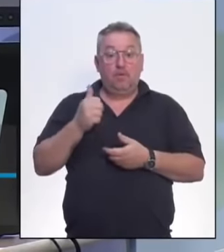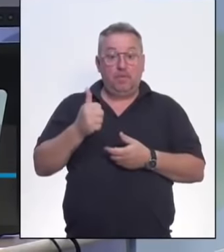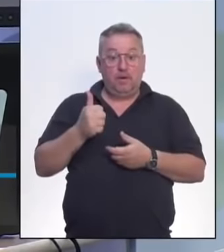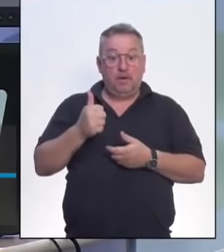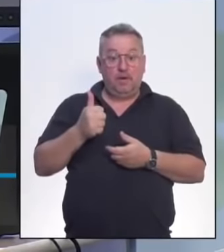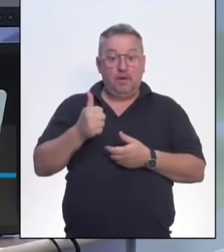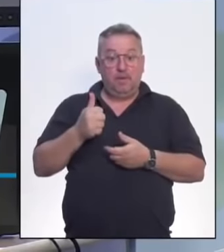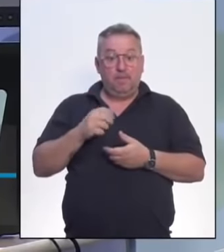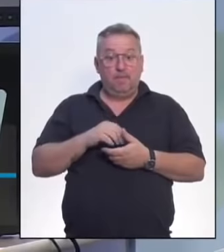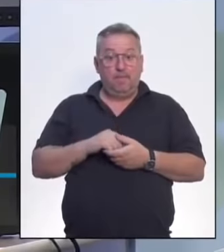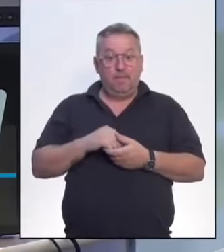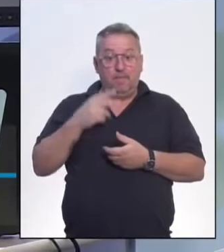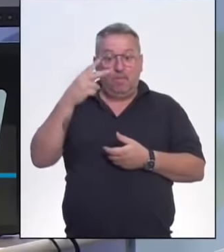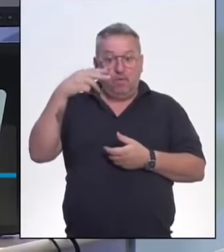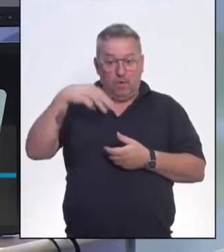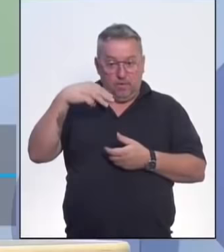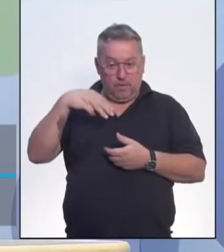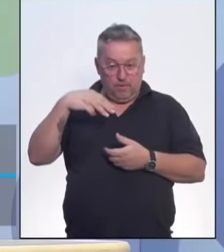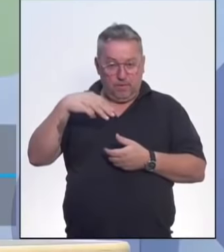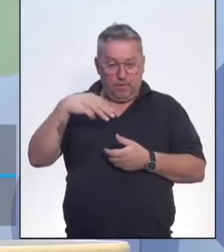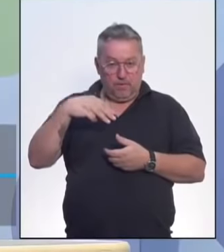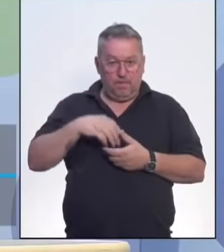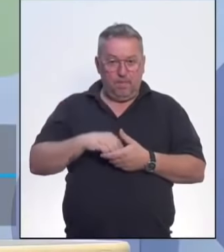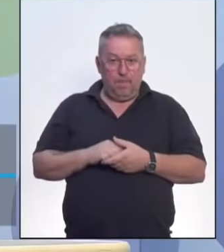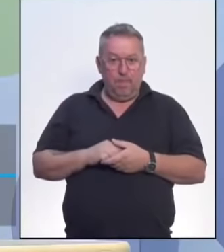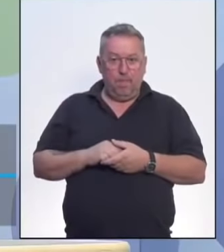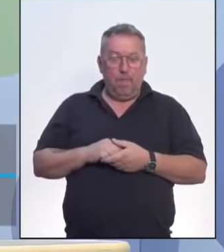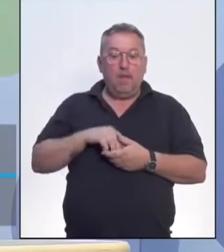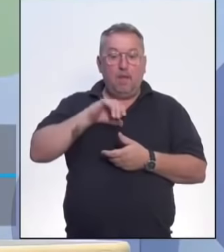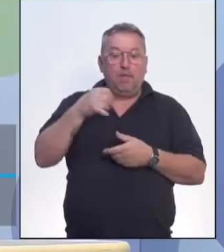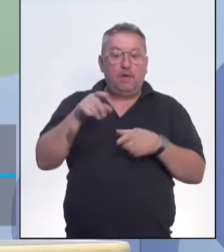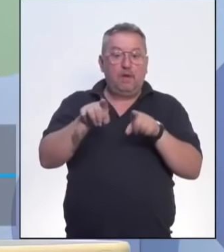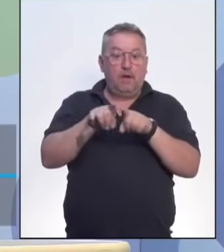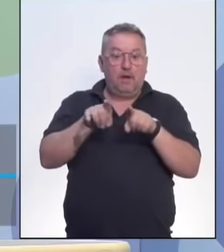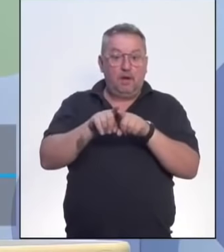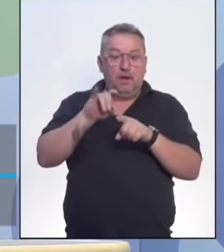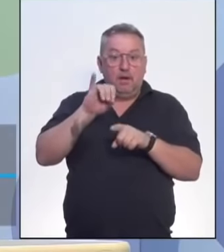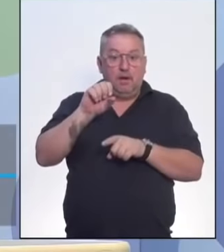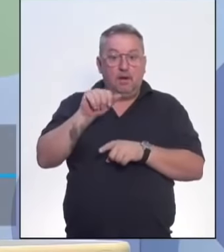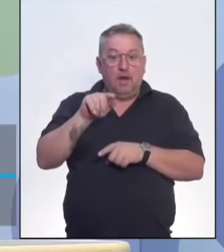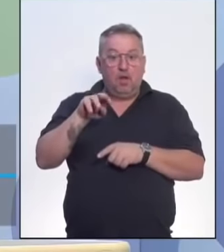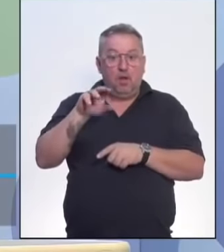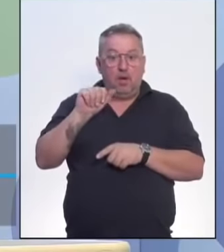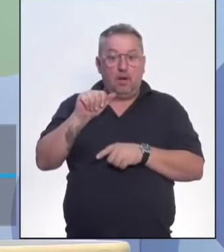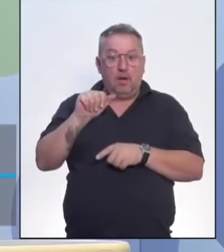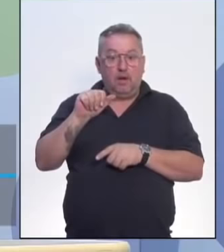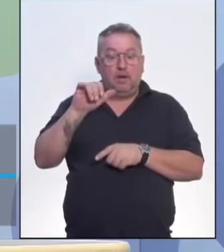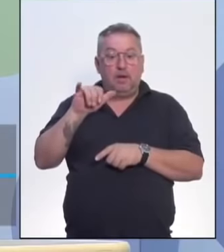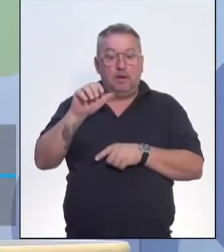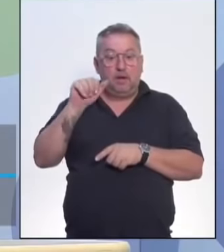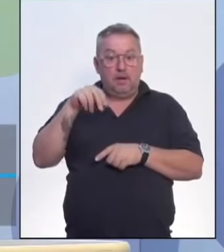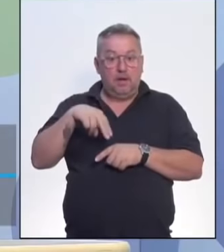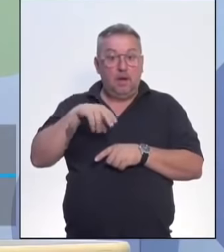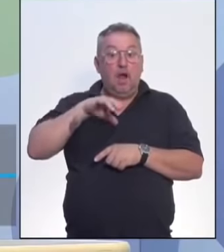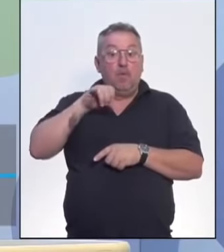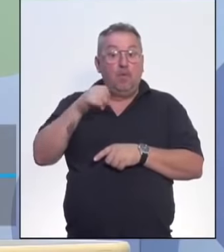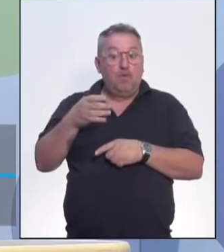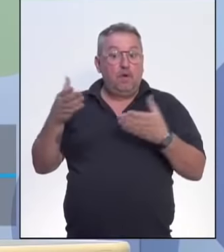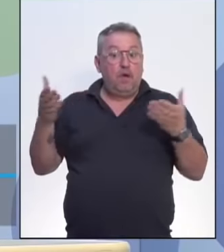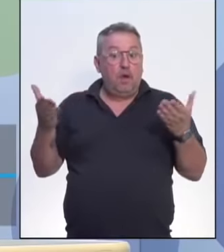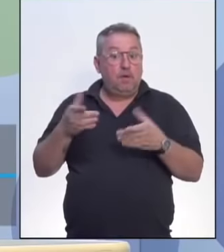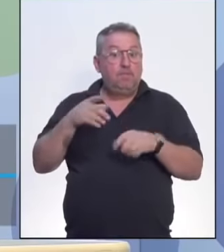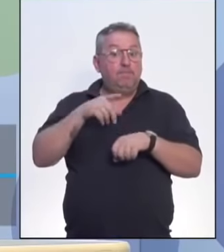Então, 2 minutinhos para eles, Alessandra? Dá, e aí aproveitando, Isadora Aires e Ian, aproveitem